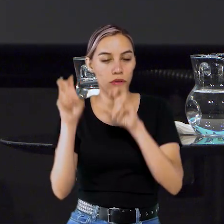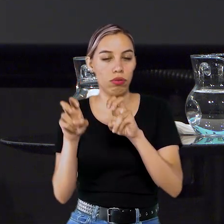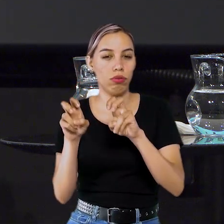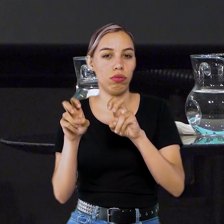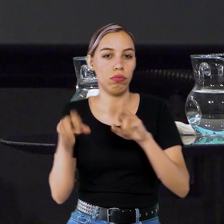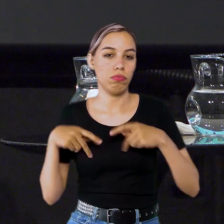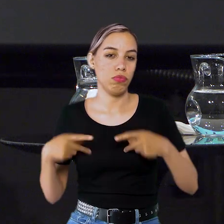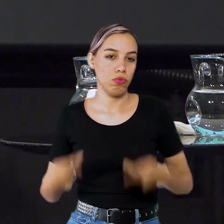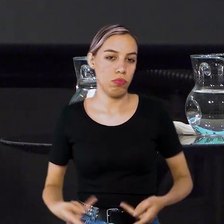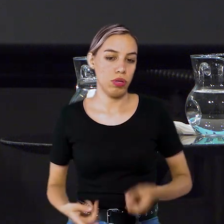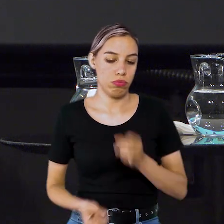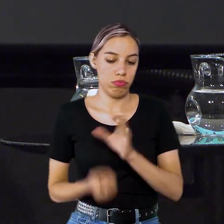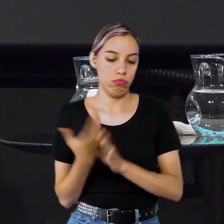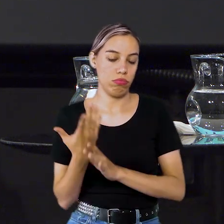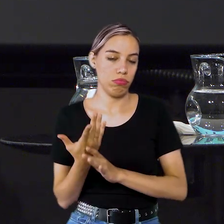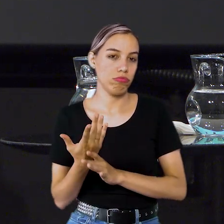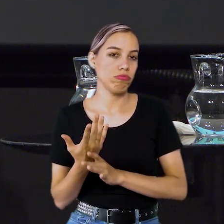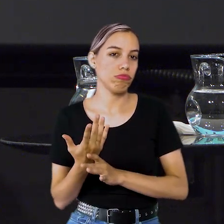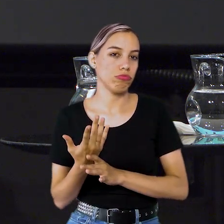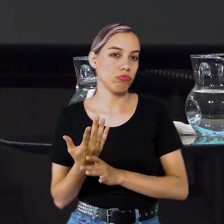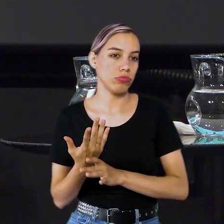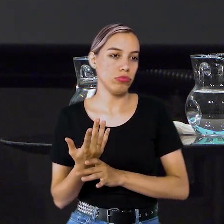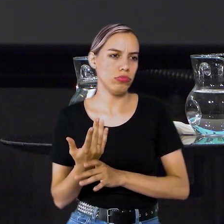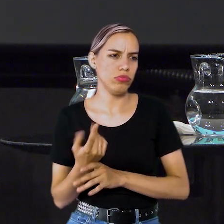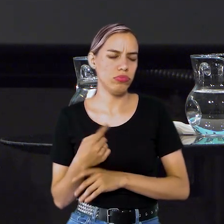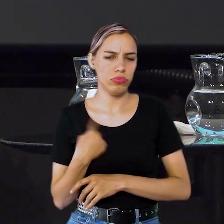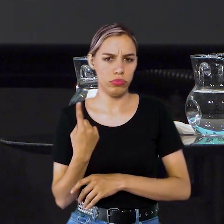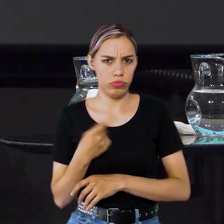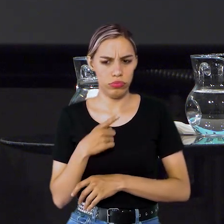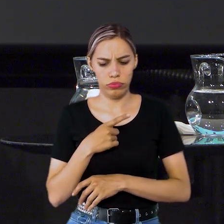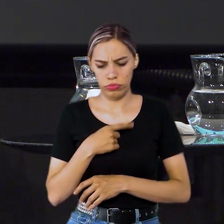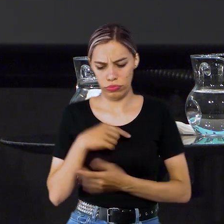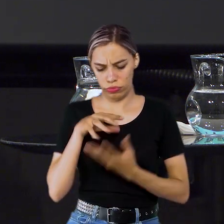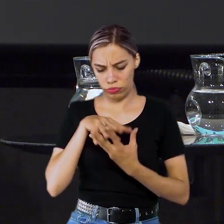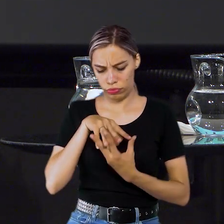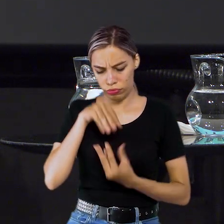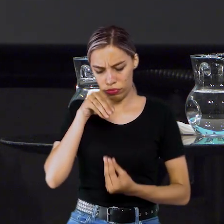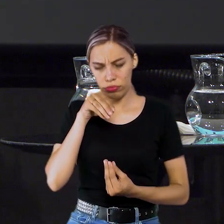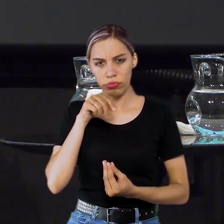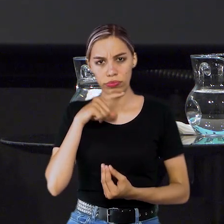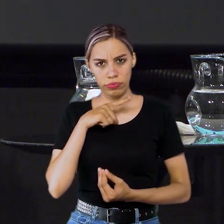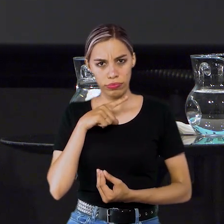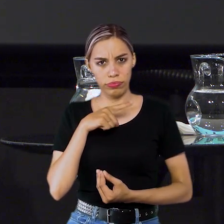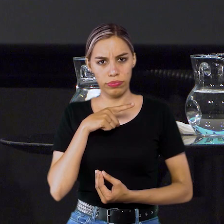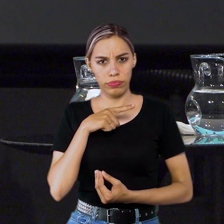né? Porque nós temos nossos espíritos, né?